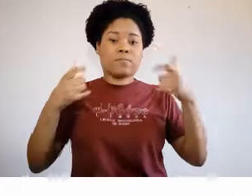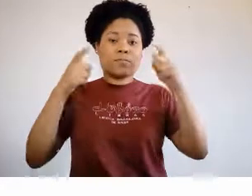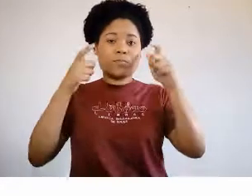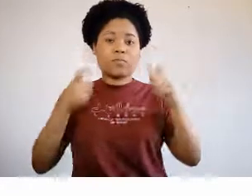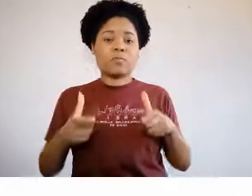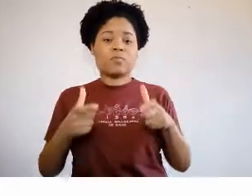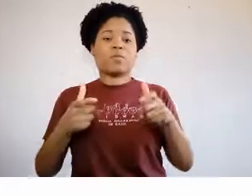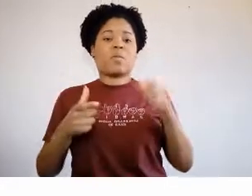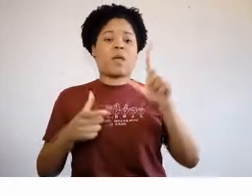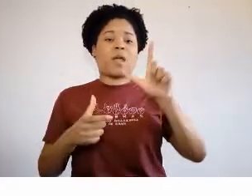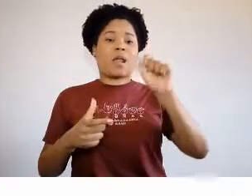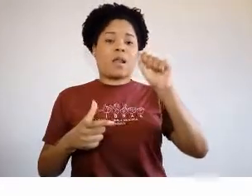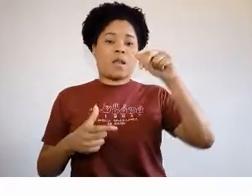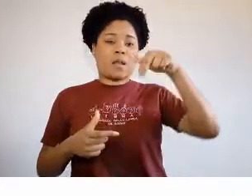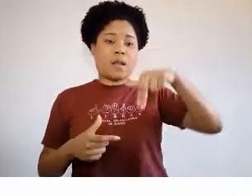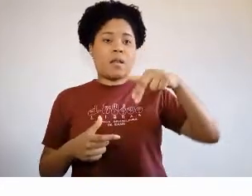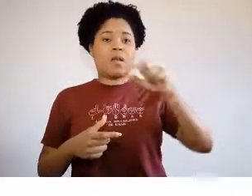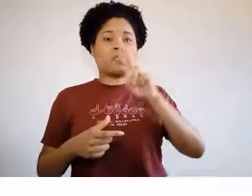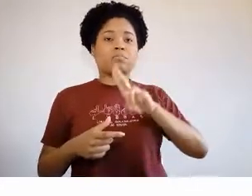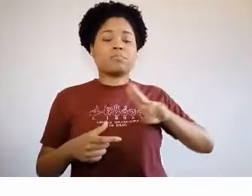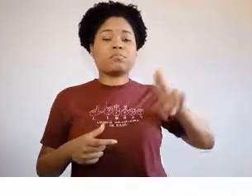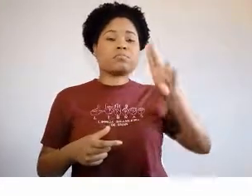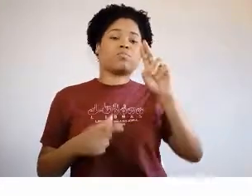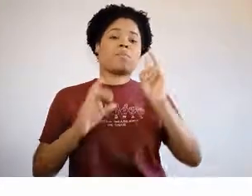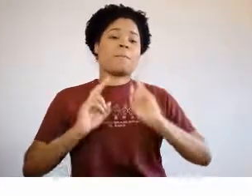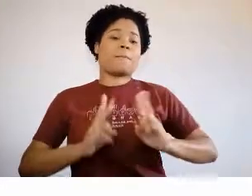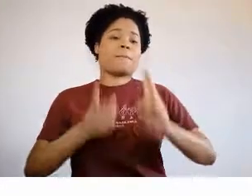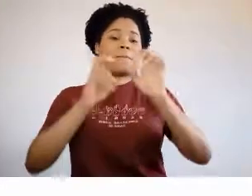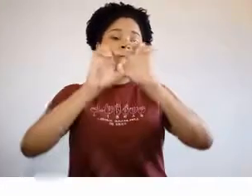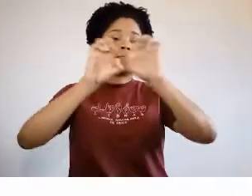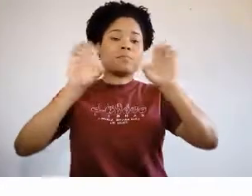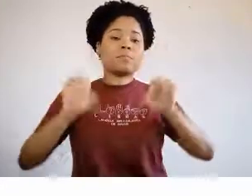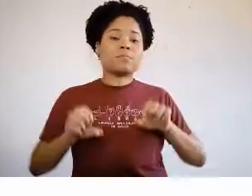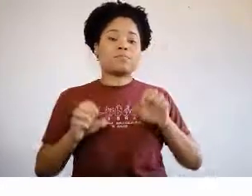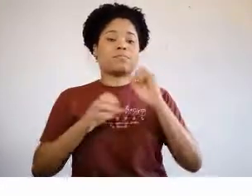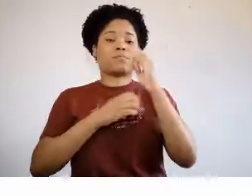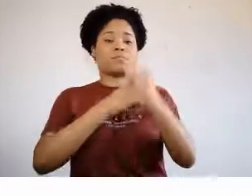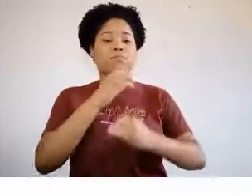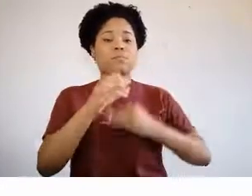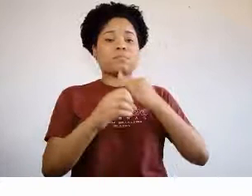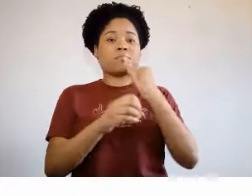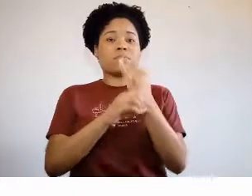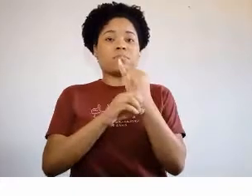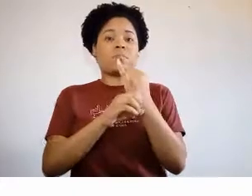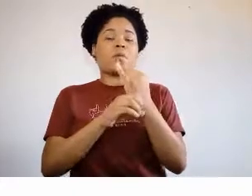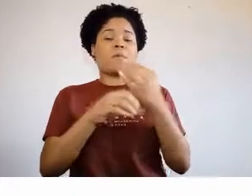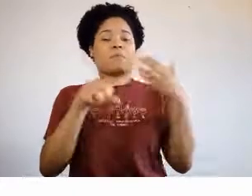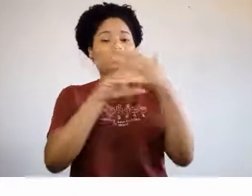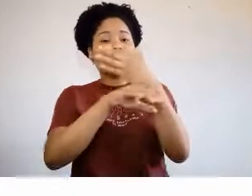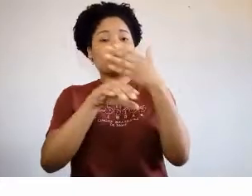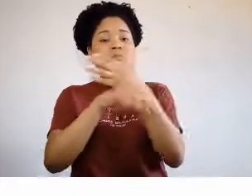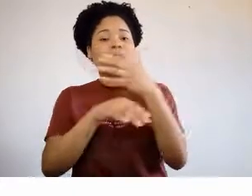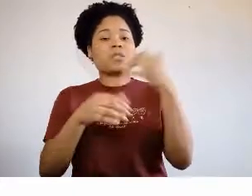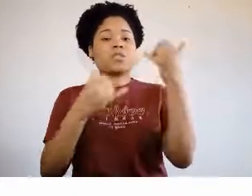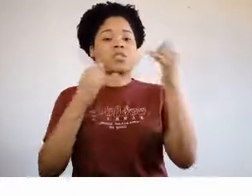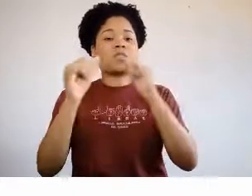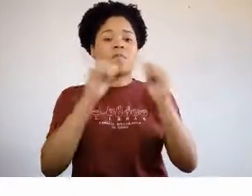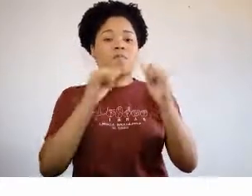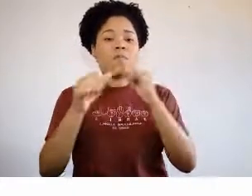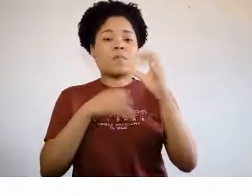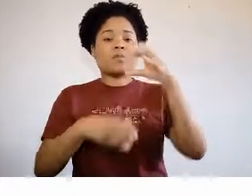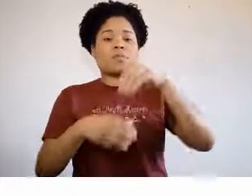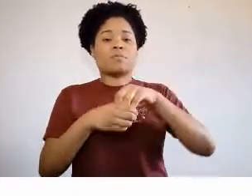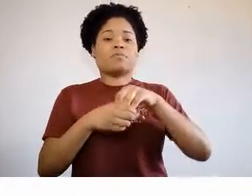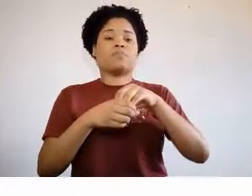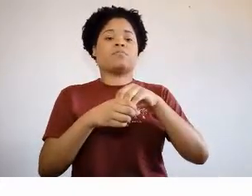é uma rede local, uma LAN, que usa a mesma estrutura da internet para o acesso de dados,